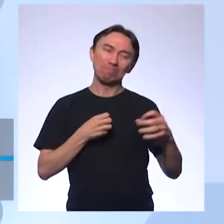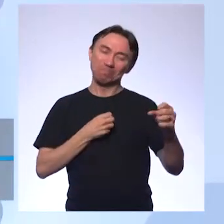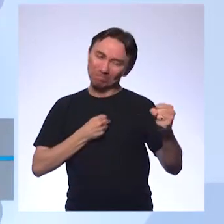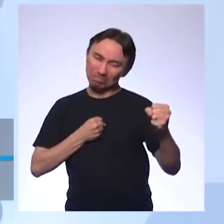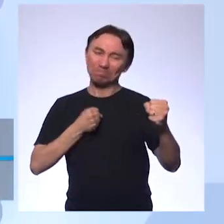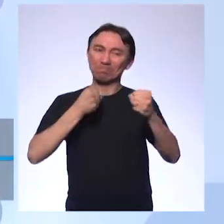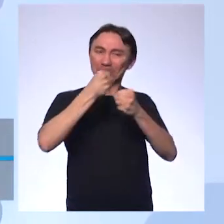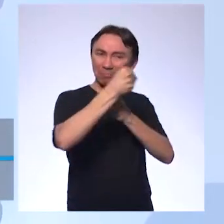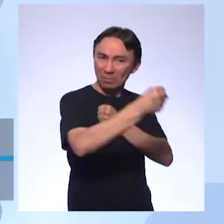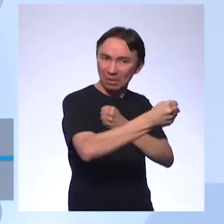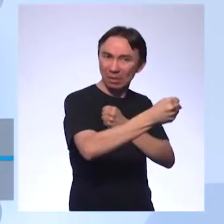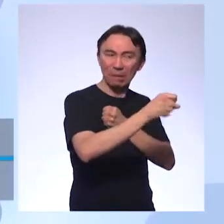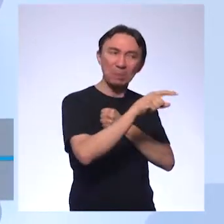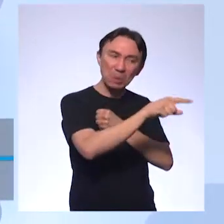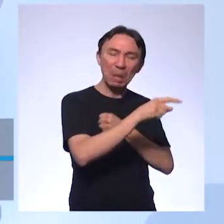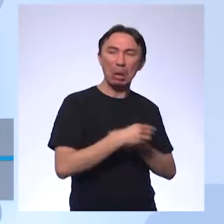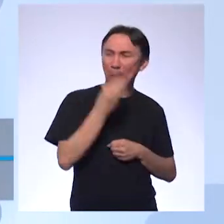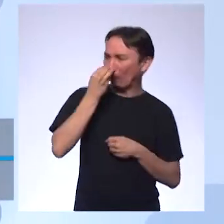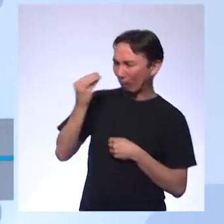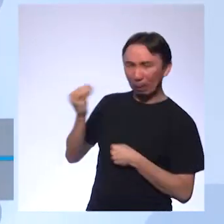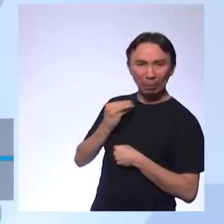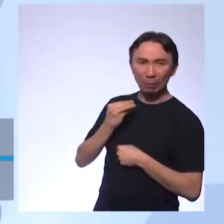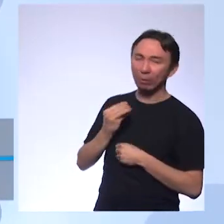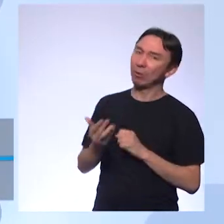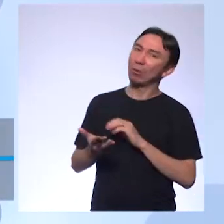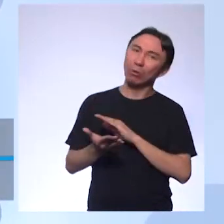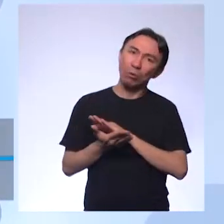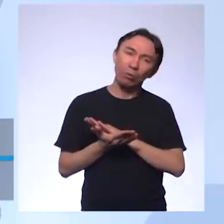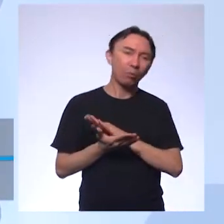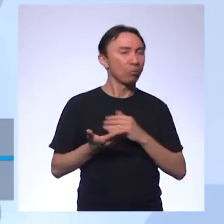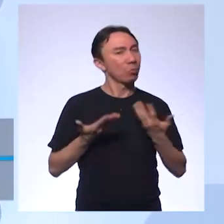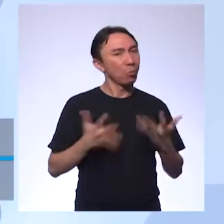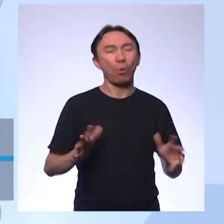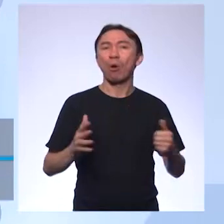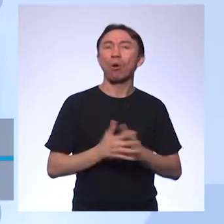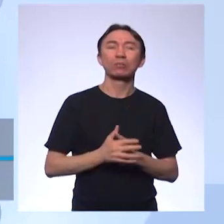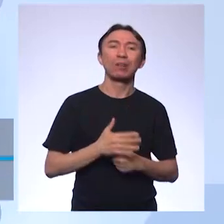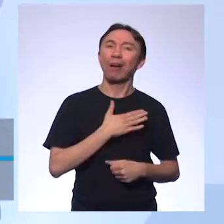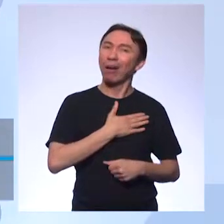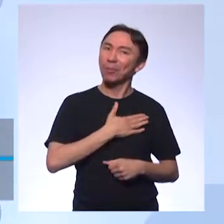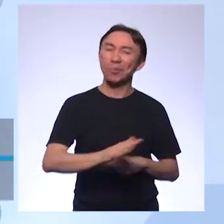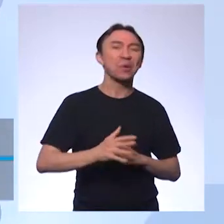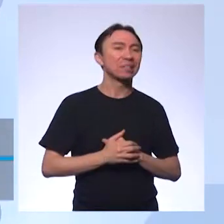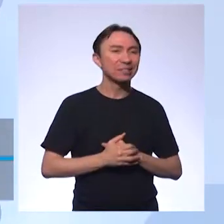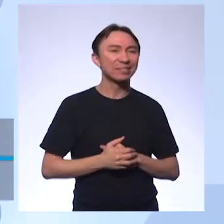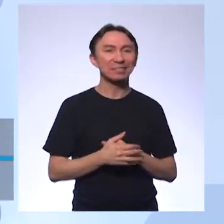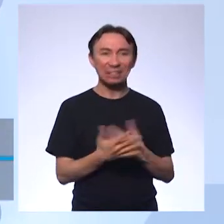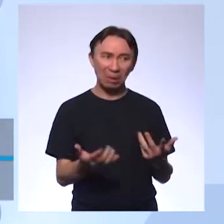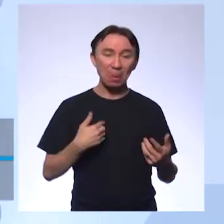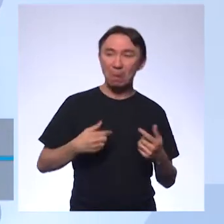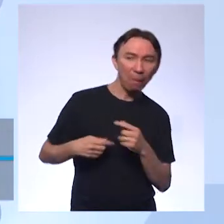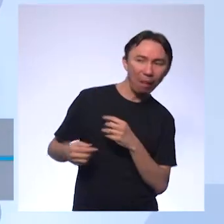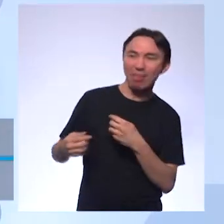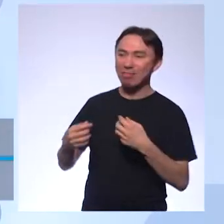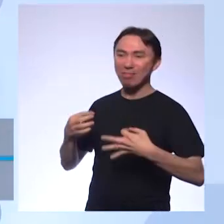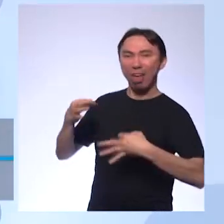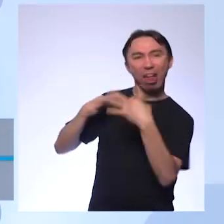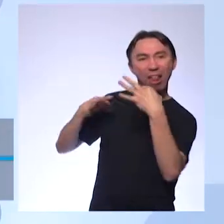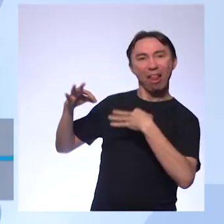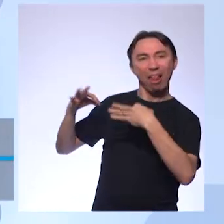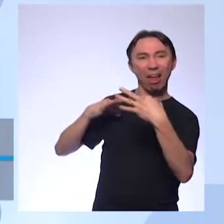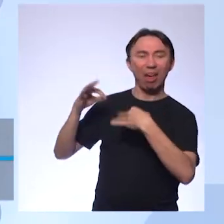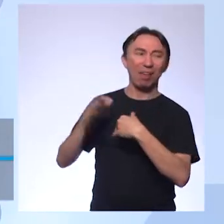ser desprezado ou mesmo manipulado afetivamente pelo outro. Ela fala de honestidade,